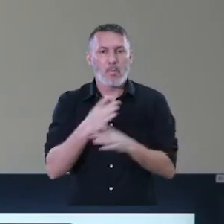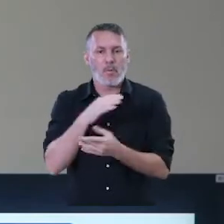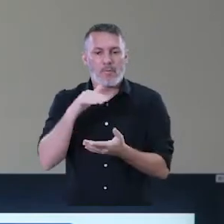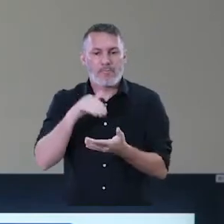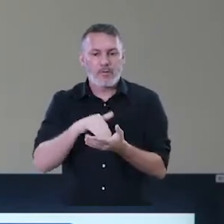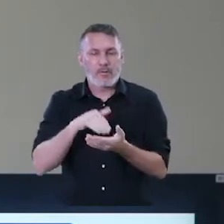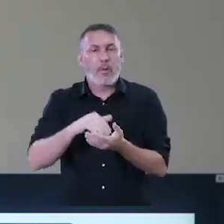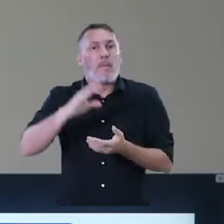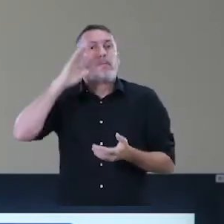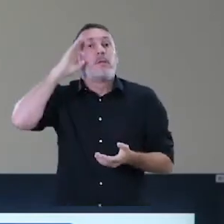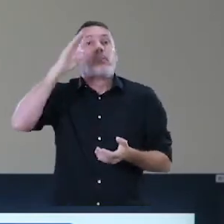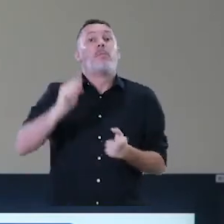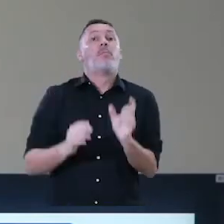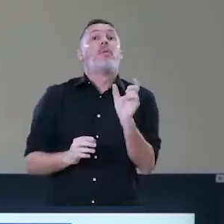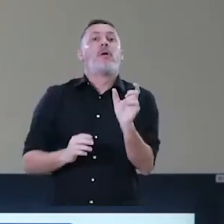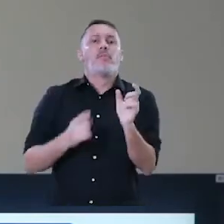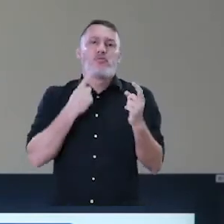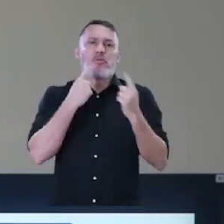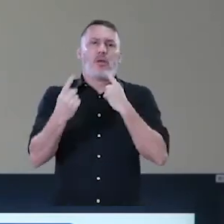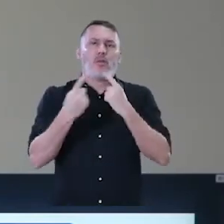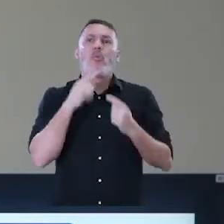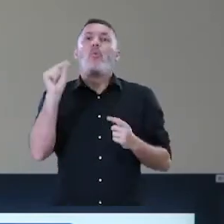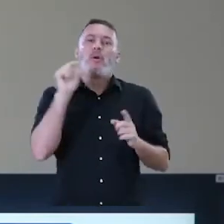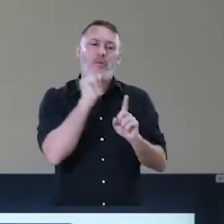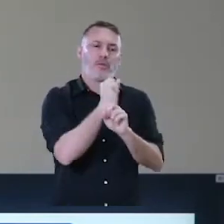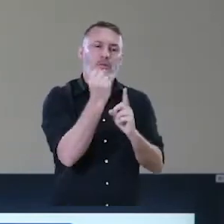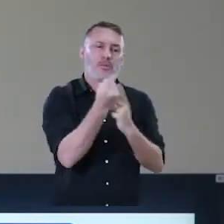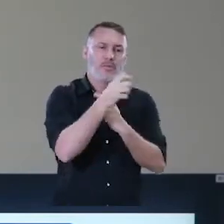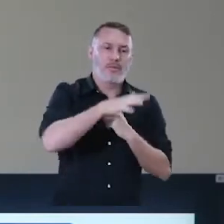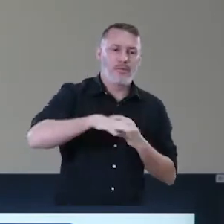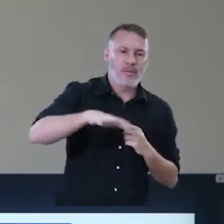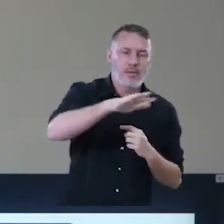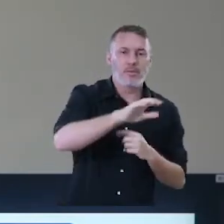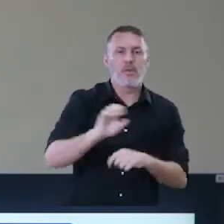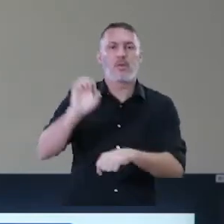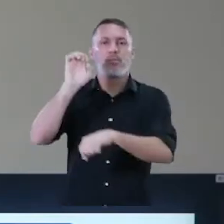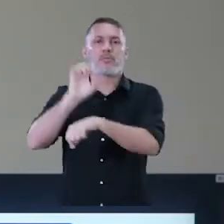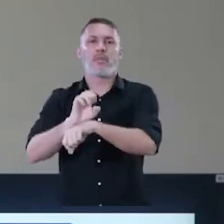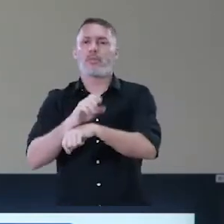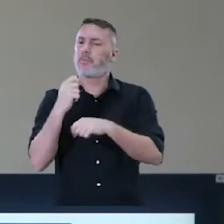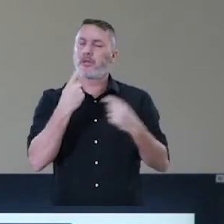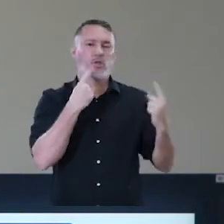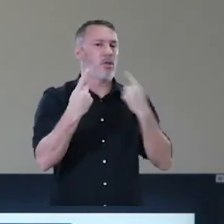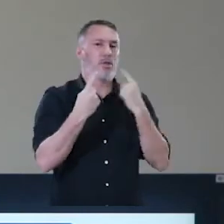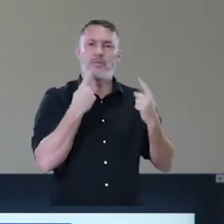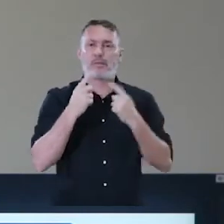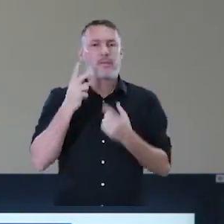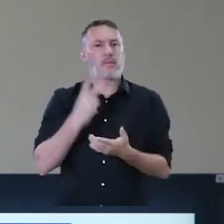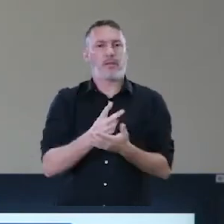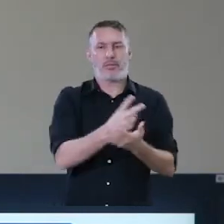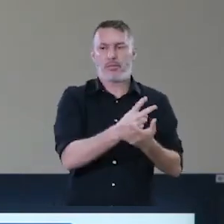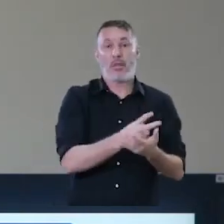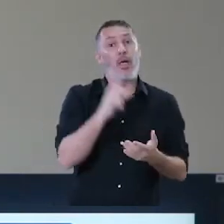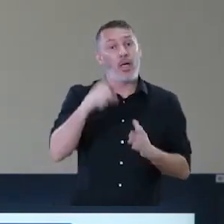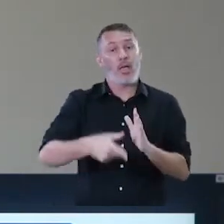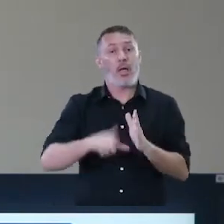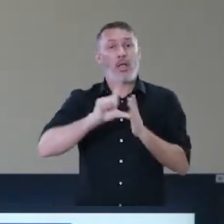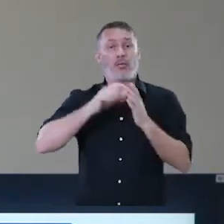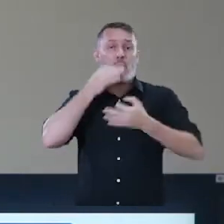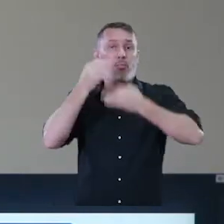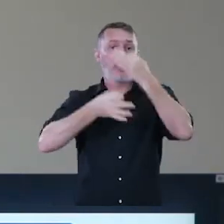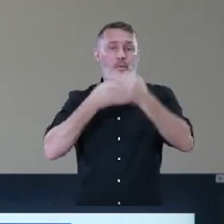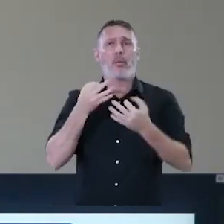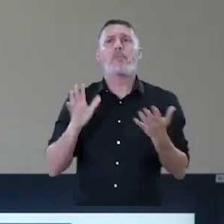na conclusão, que é necessário ter um diálogo entre sociedade e o Estado. Então, meus amigos, quando nós falamos